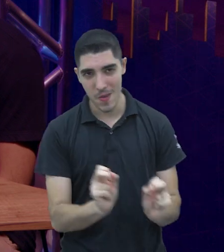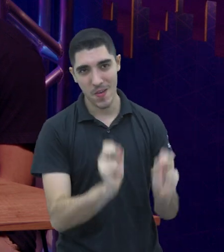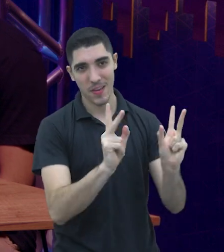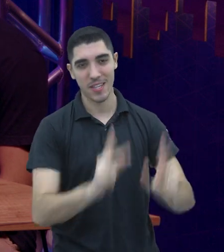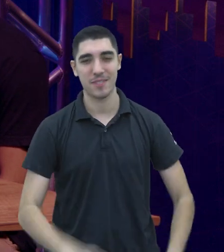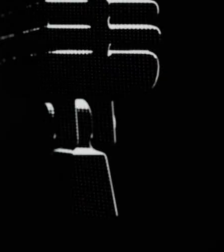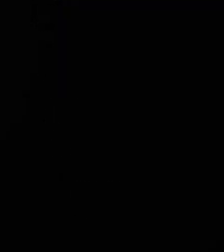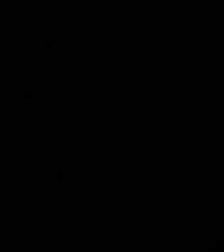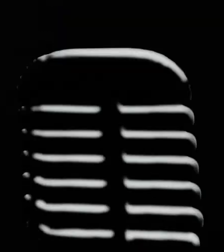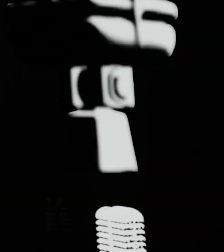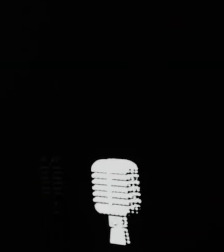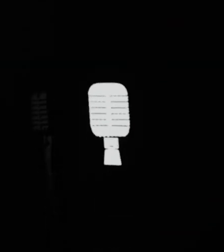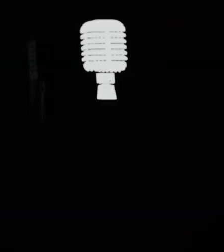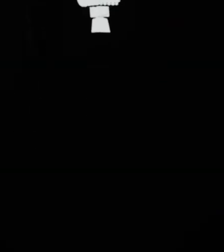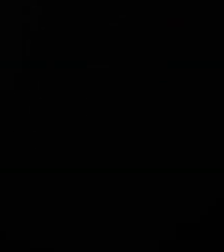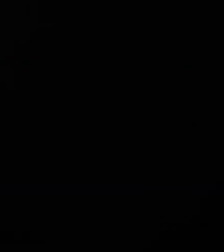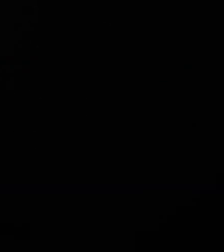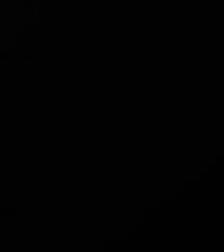ser? Pode ser.